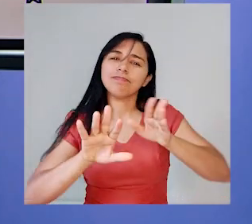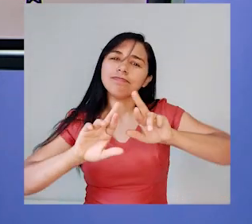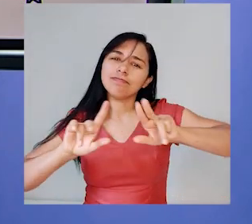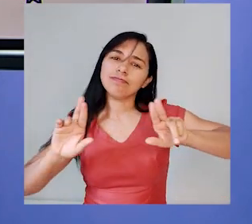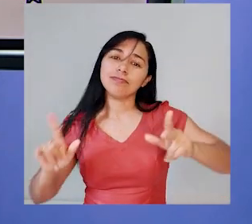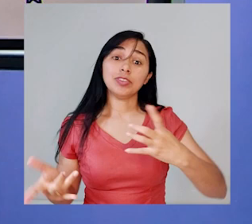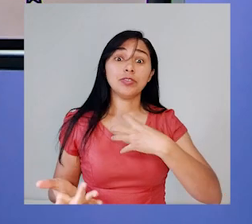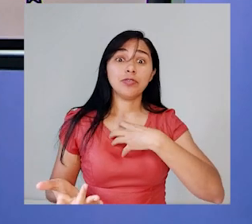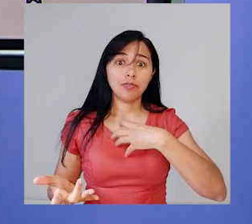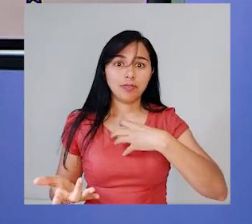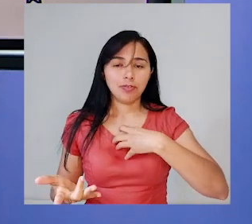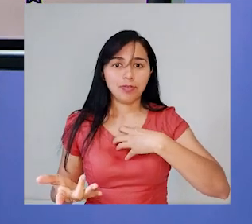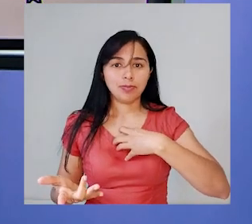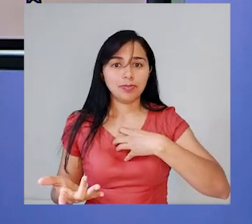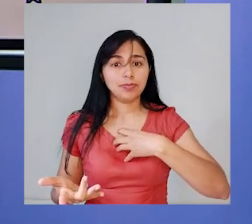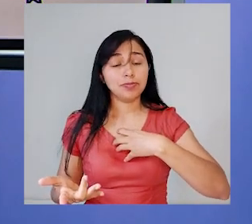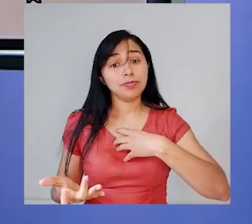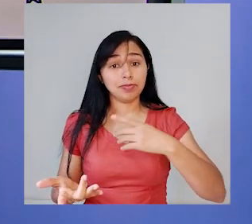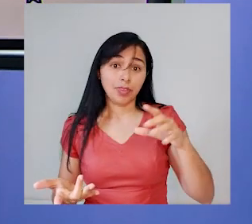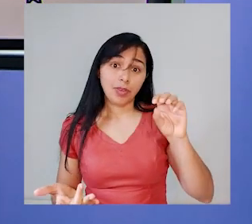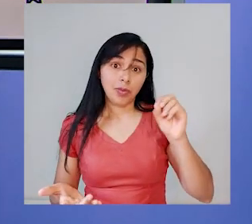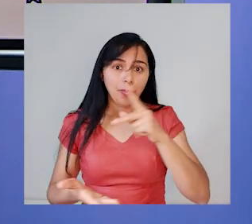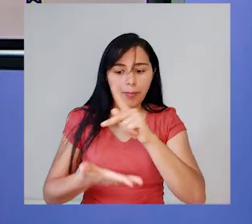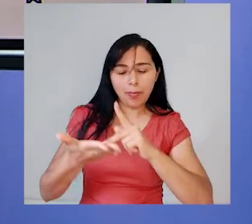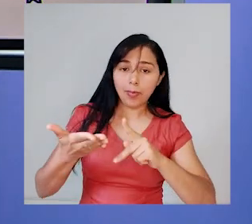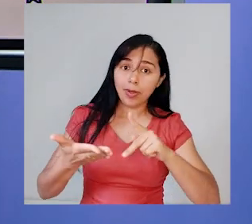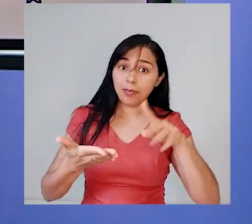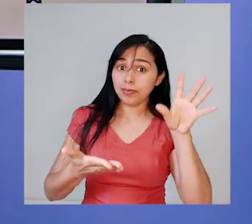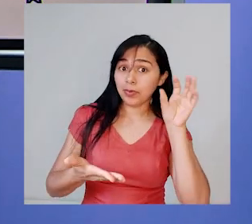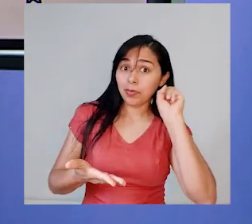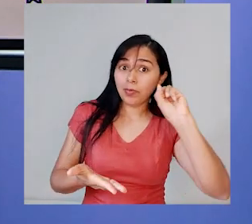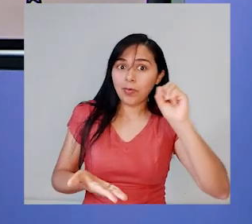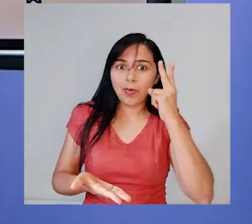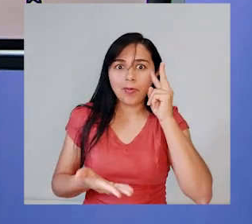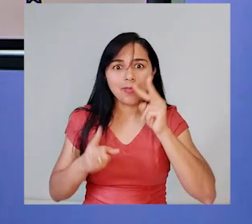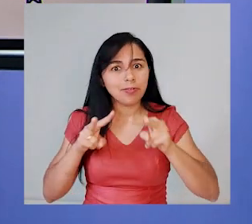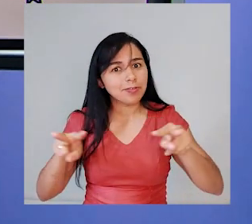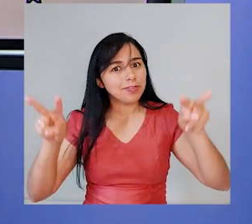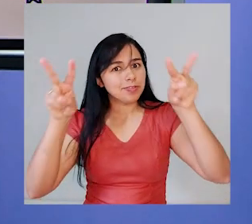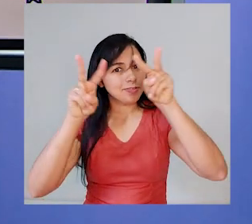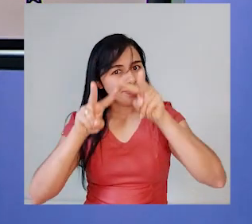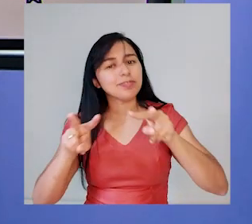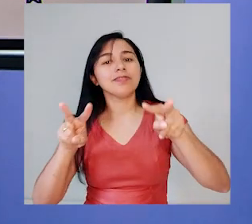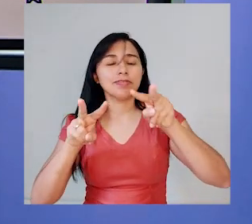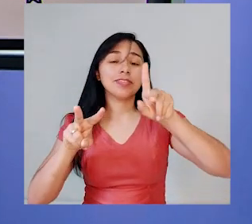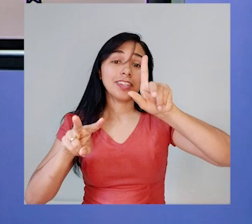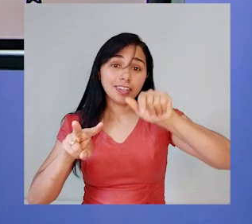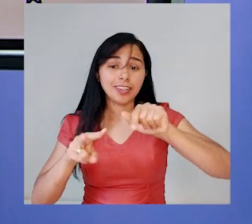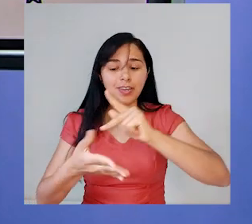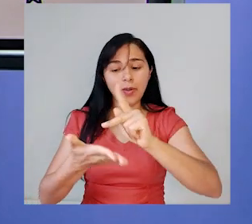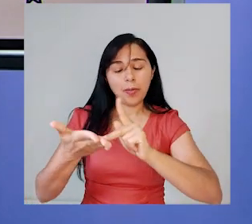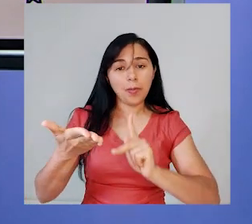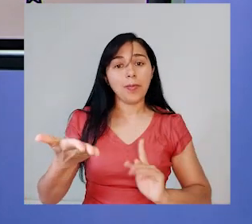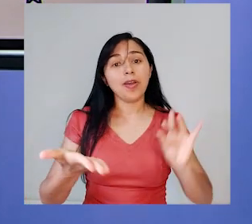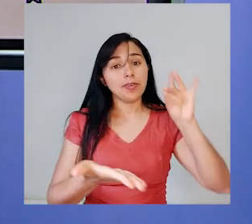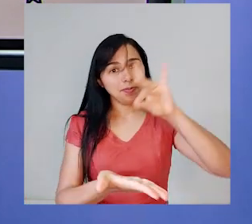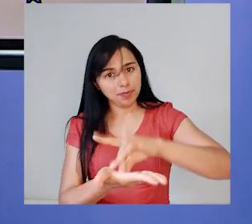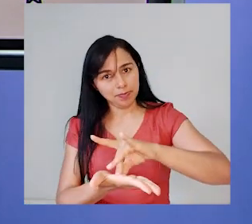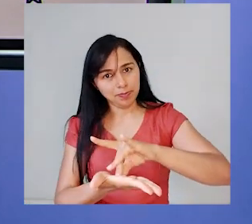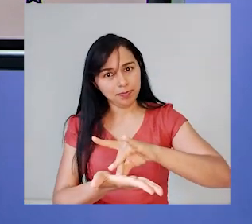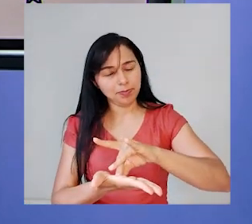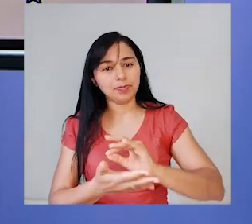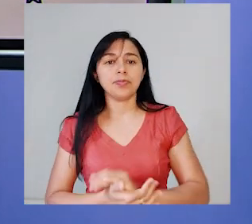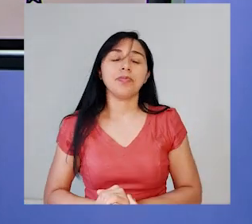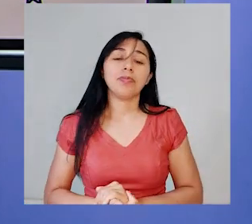seus aspectos sonoros aos visuais, que é o caso da poesia concreta. Vamos observar aqui